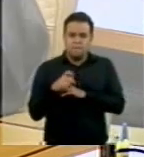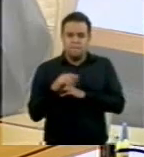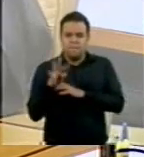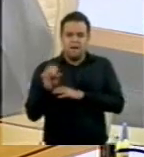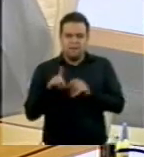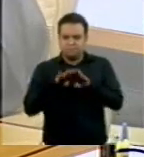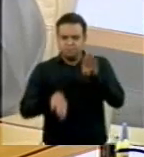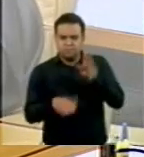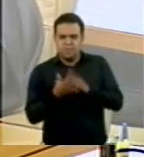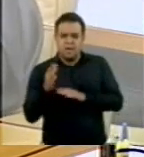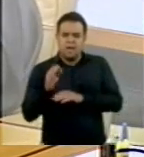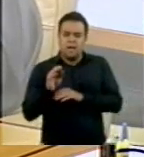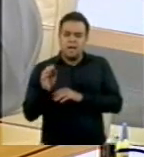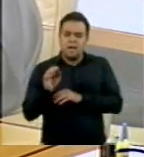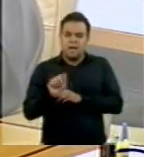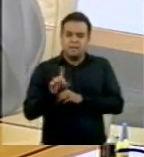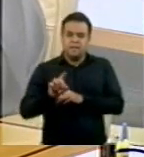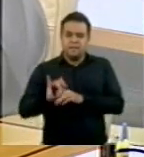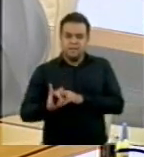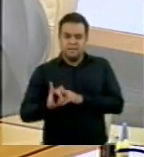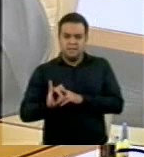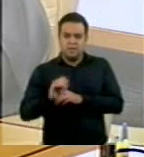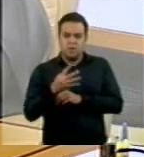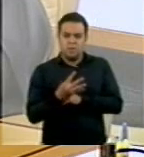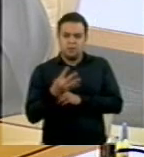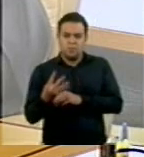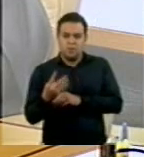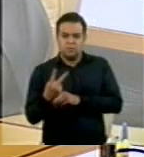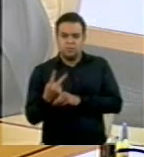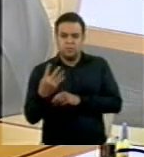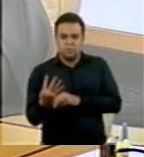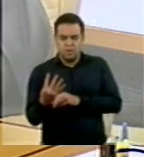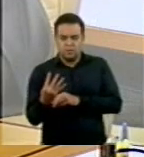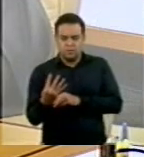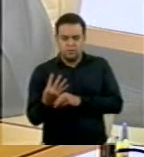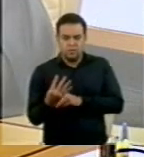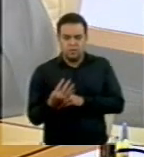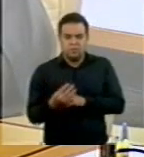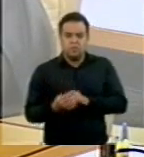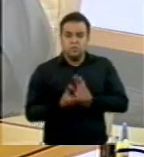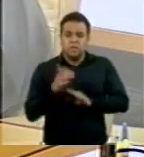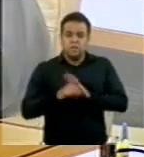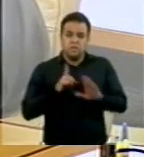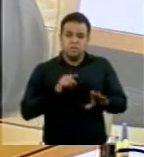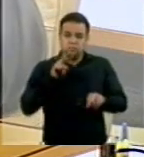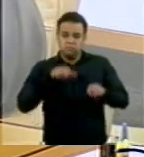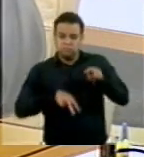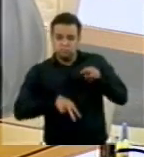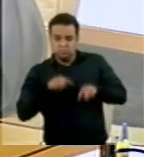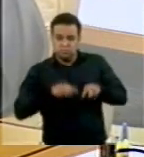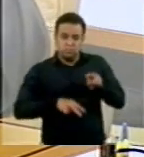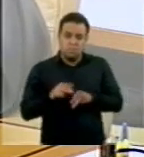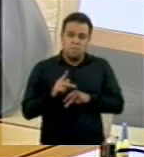de inconstitucionalidade 4424, quando restou apreciado o caráter da ação